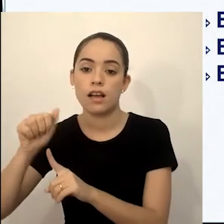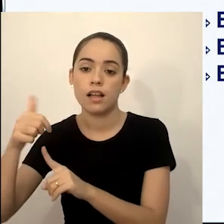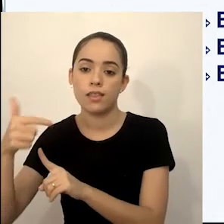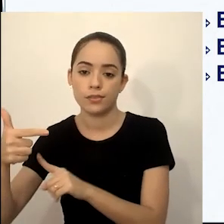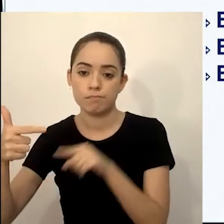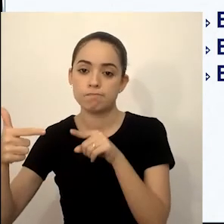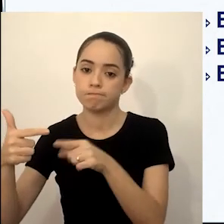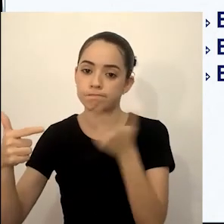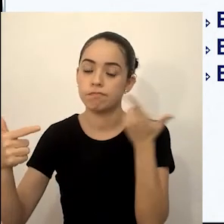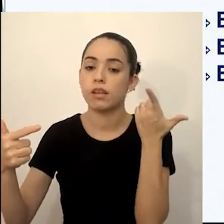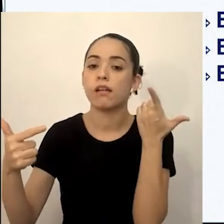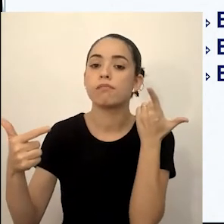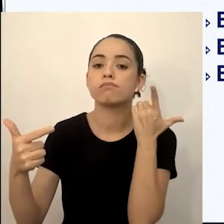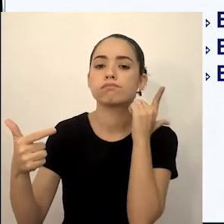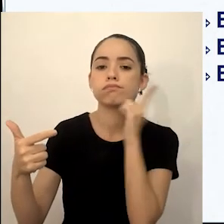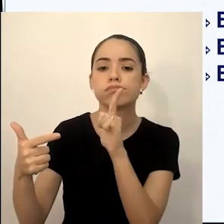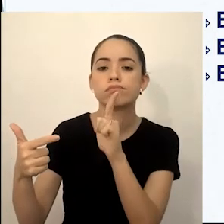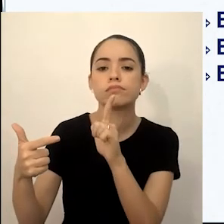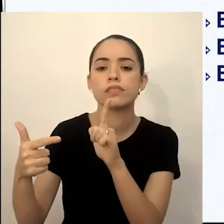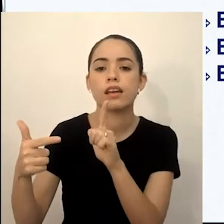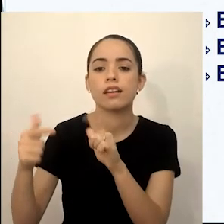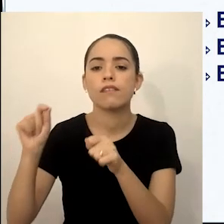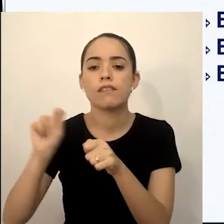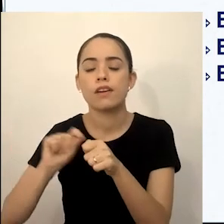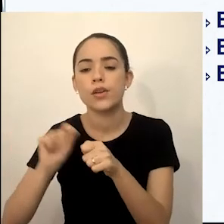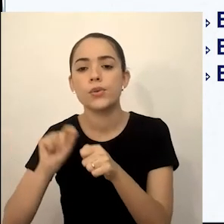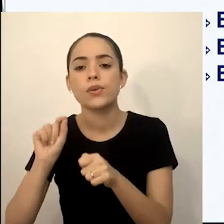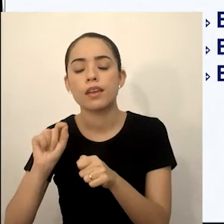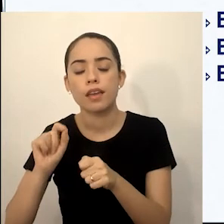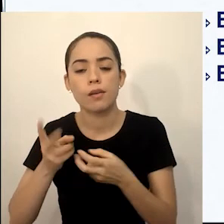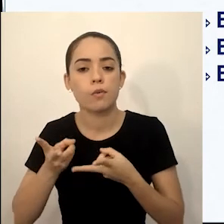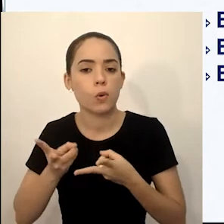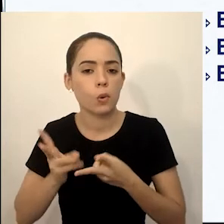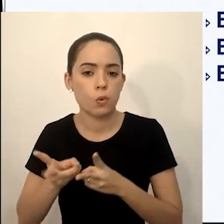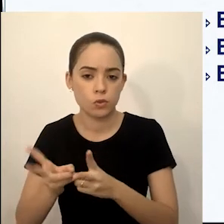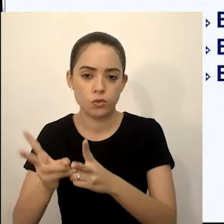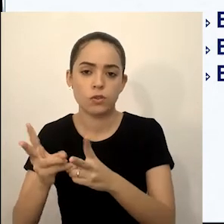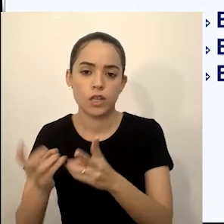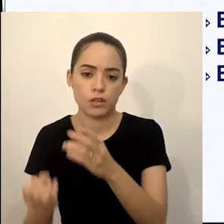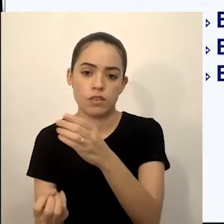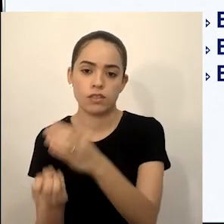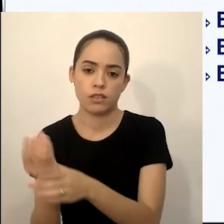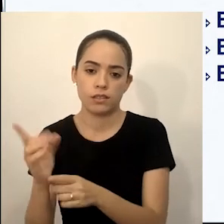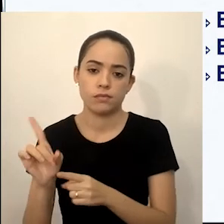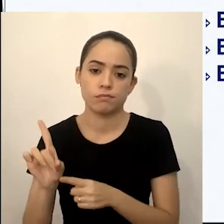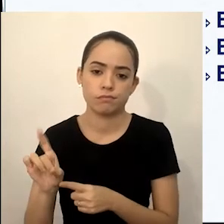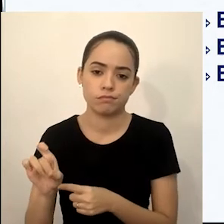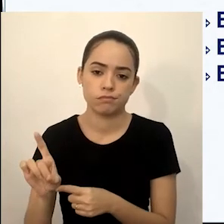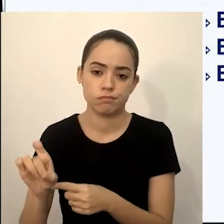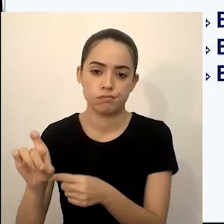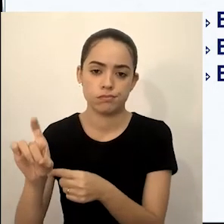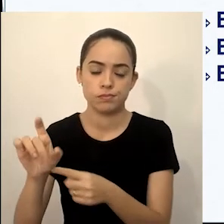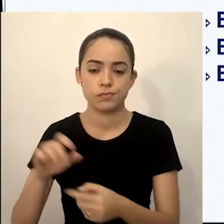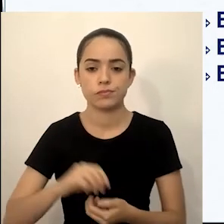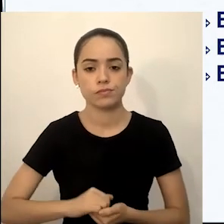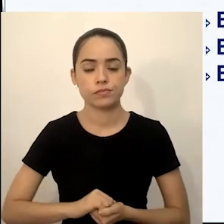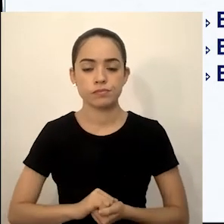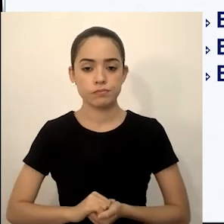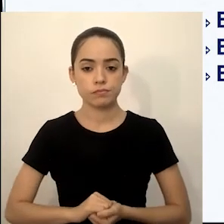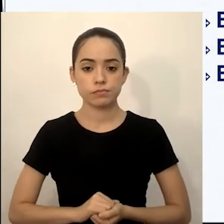A2, que têm capacidade de prosseguir a